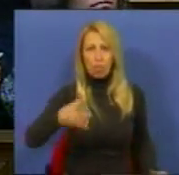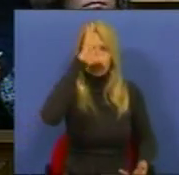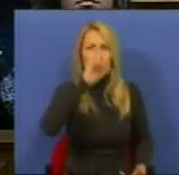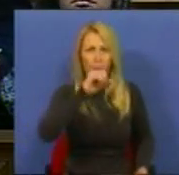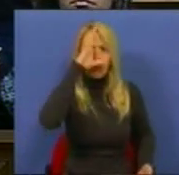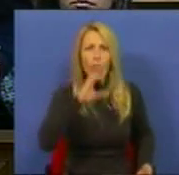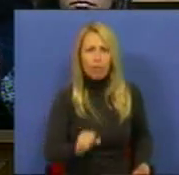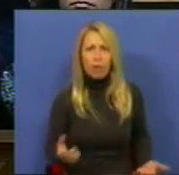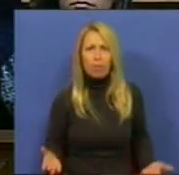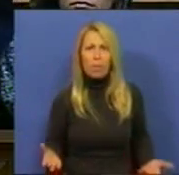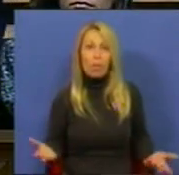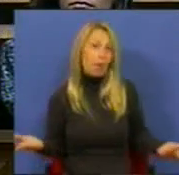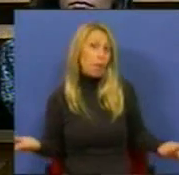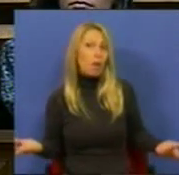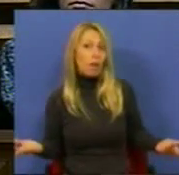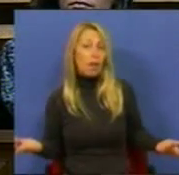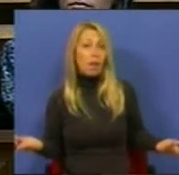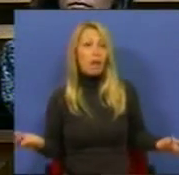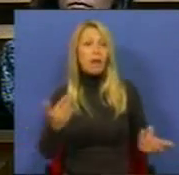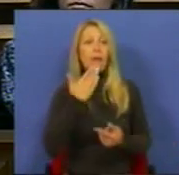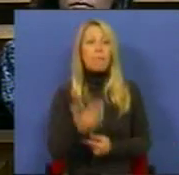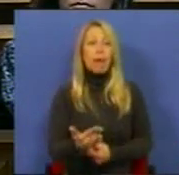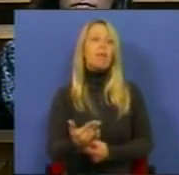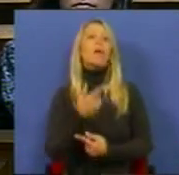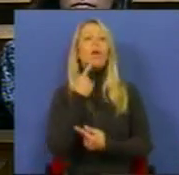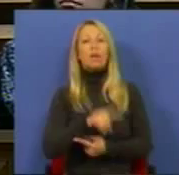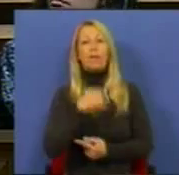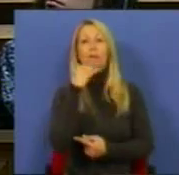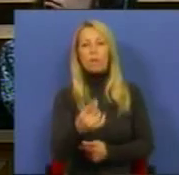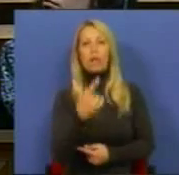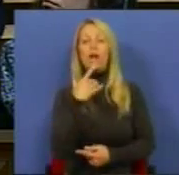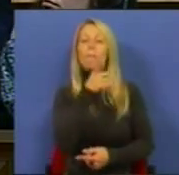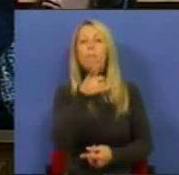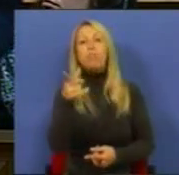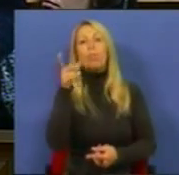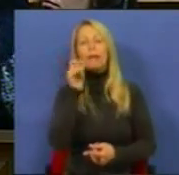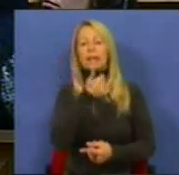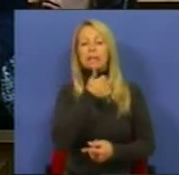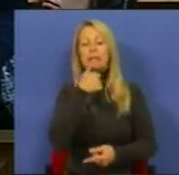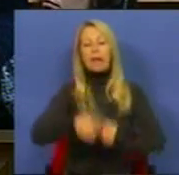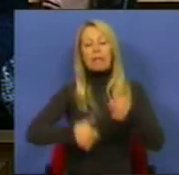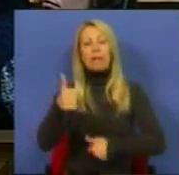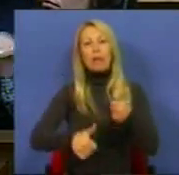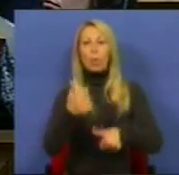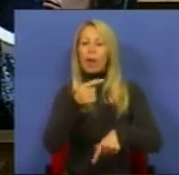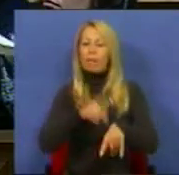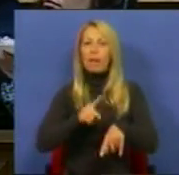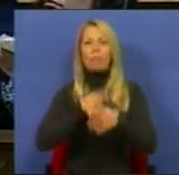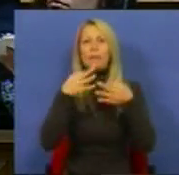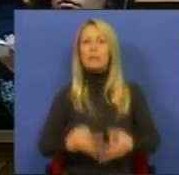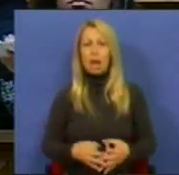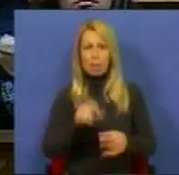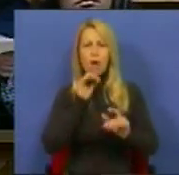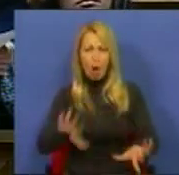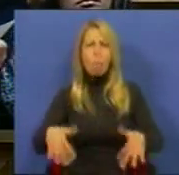Governo. Pede que, torno a citar, se comprometa a decidir as candidaturas a tempo. Mas podia ser de outro